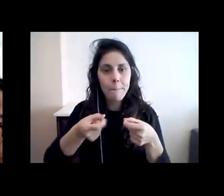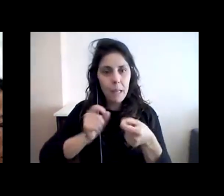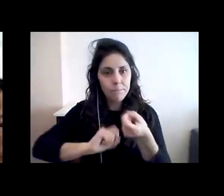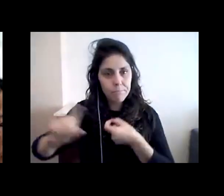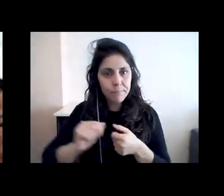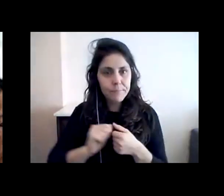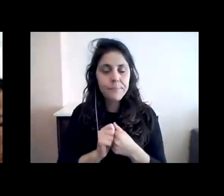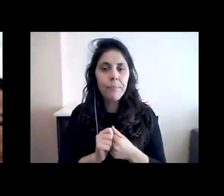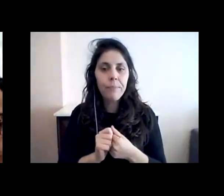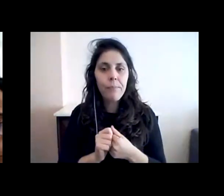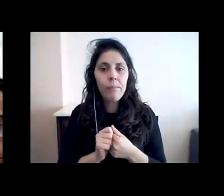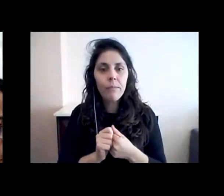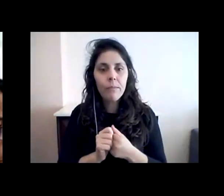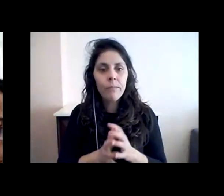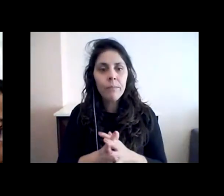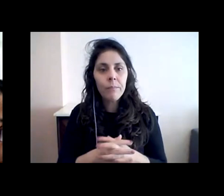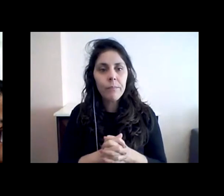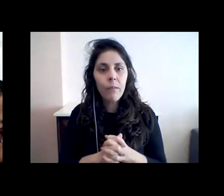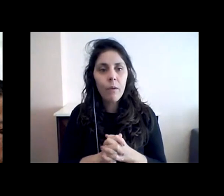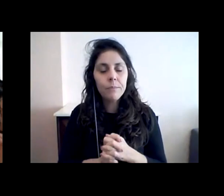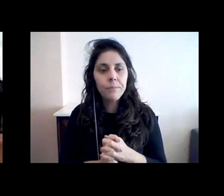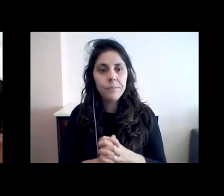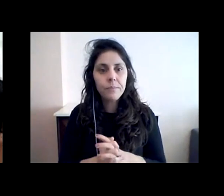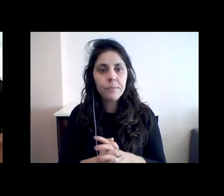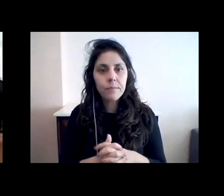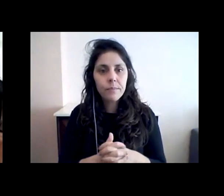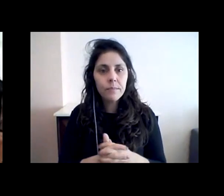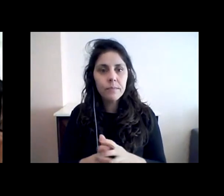tão rapidamente quanto eu consiga.